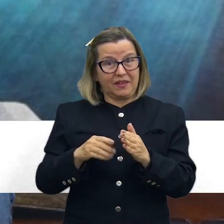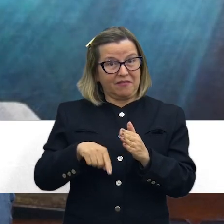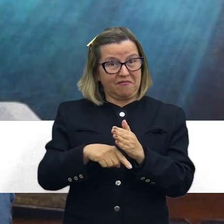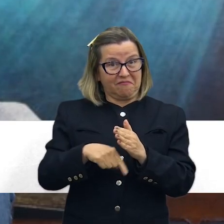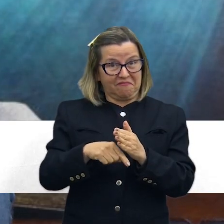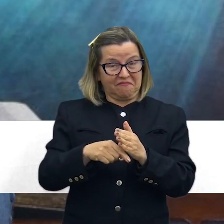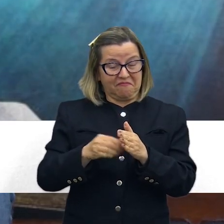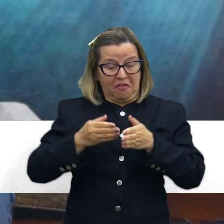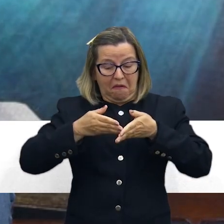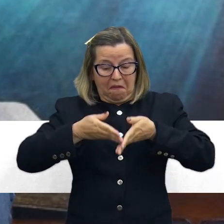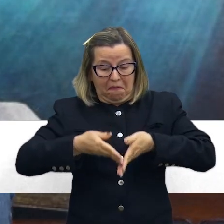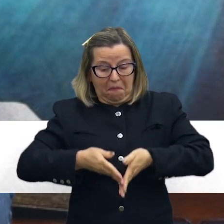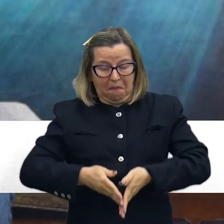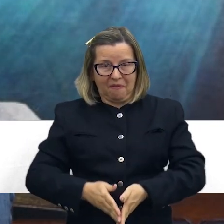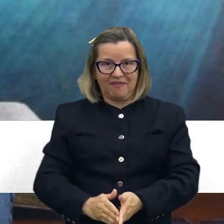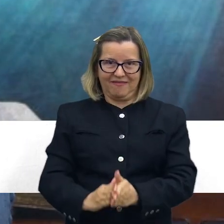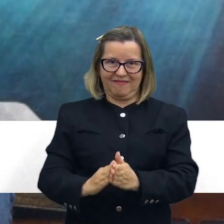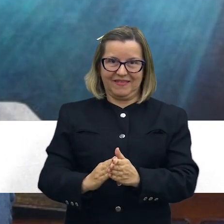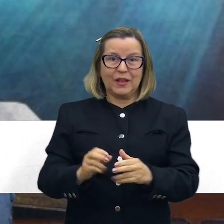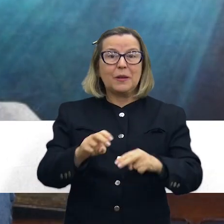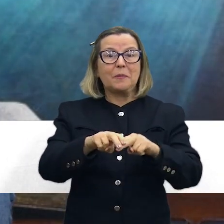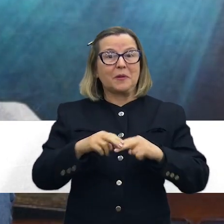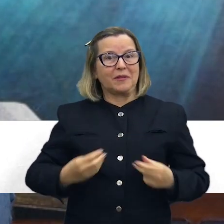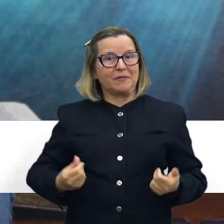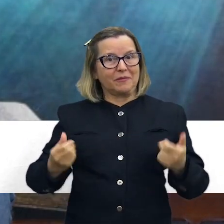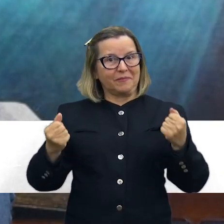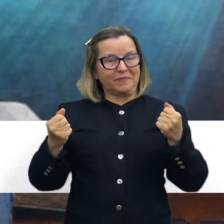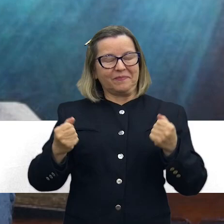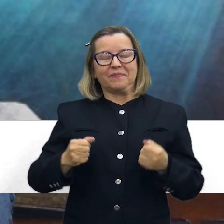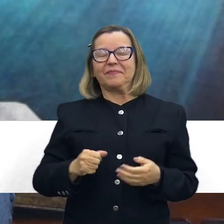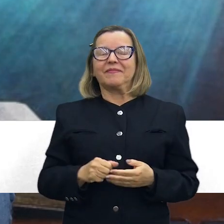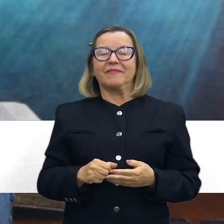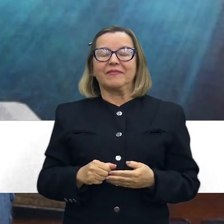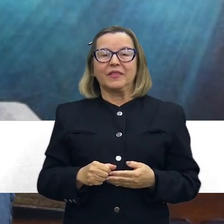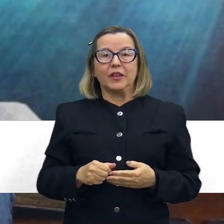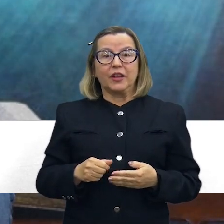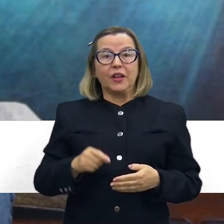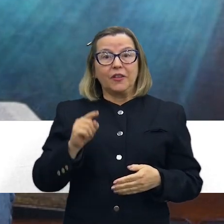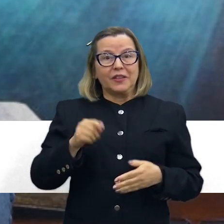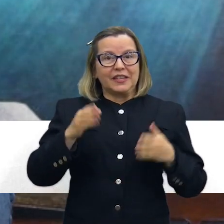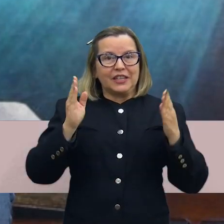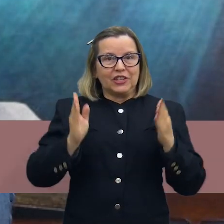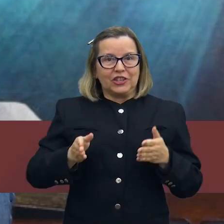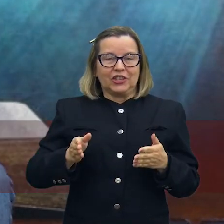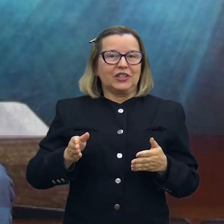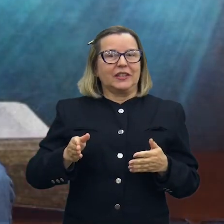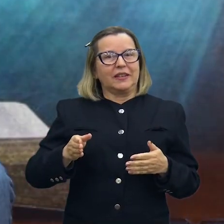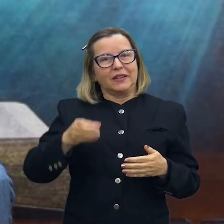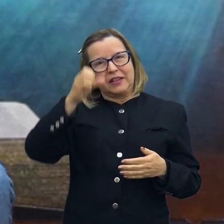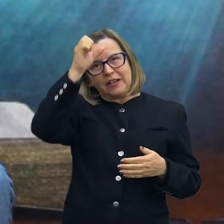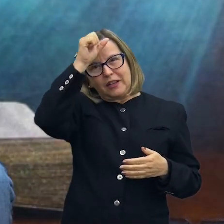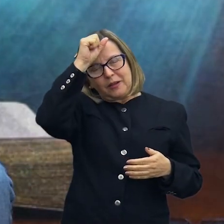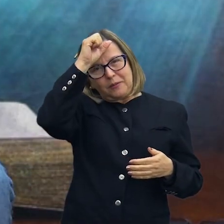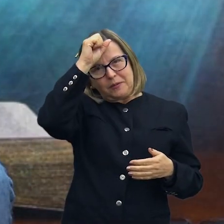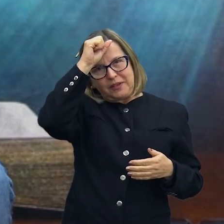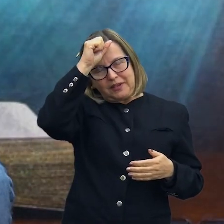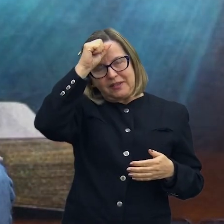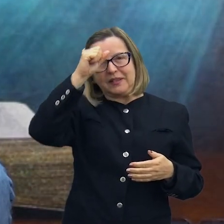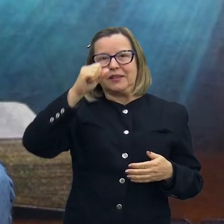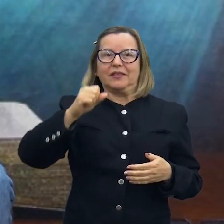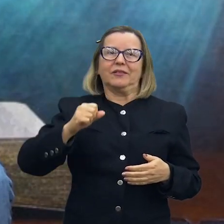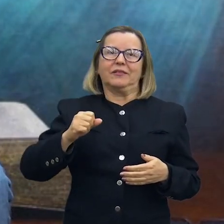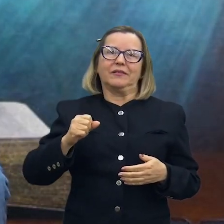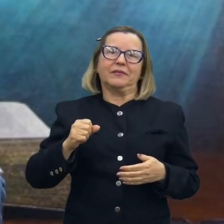se afogando na questão financeira. Você tem ouvido aqui várias mensagens de